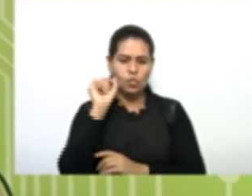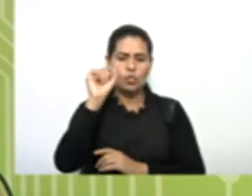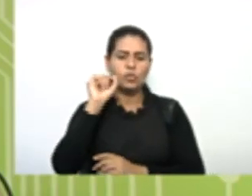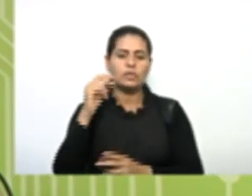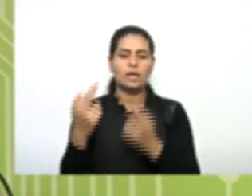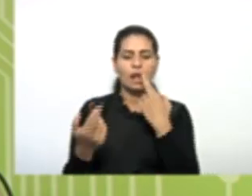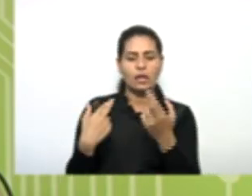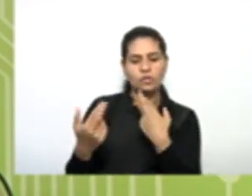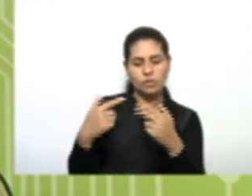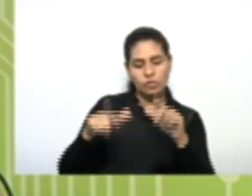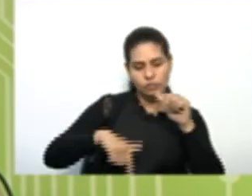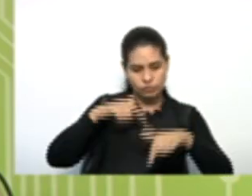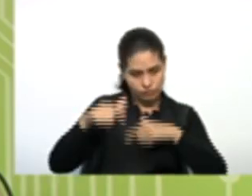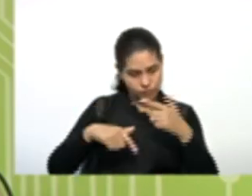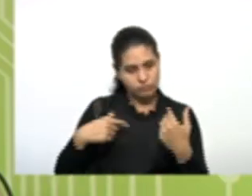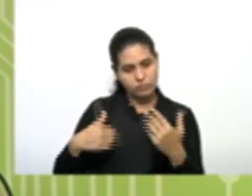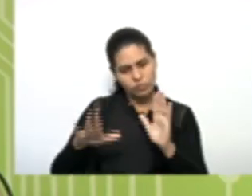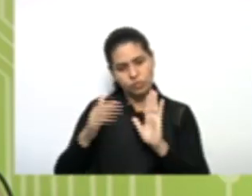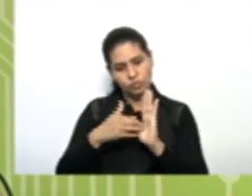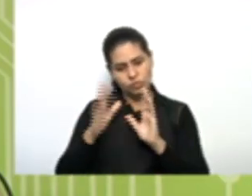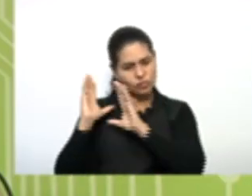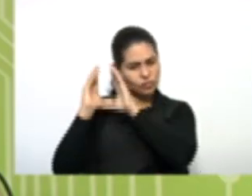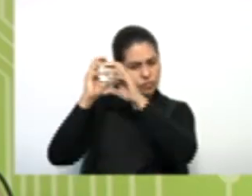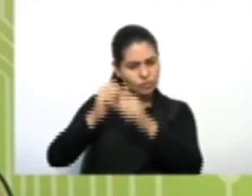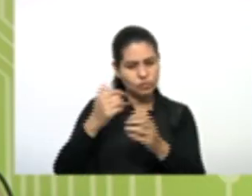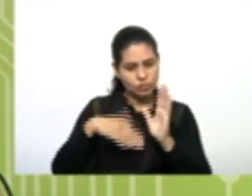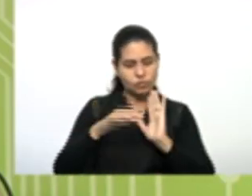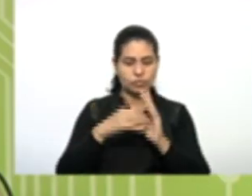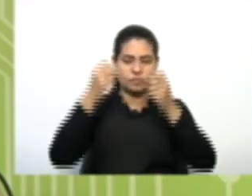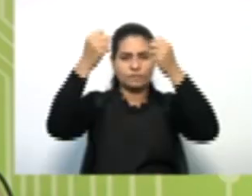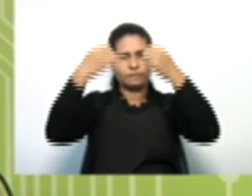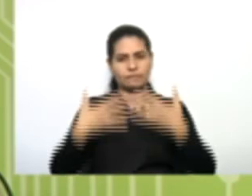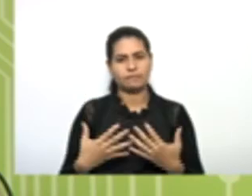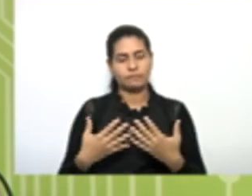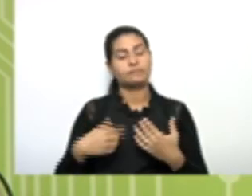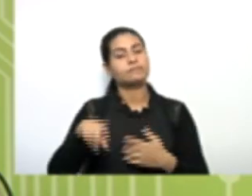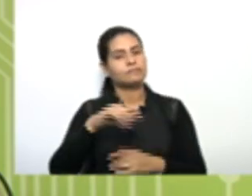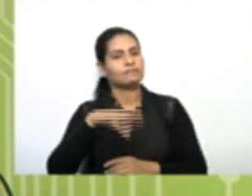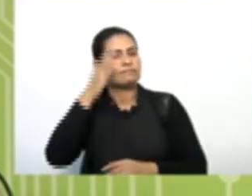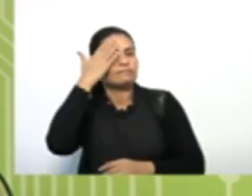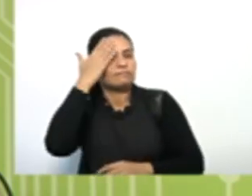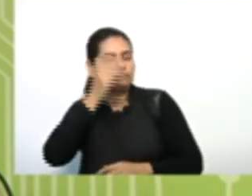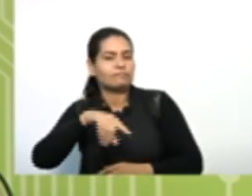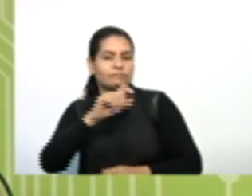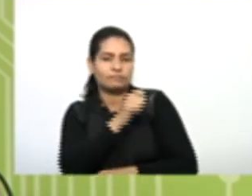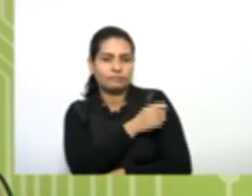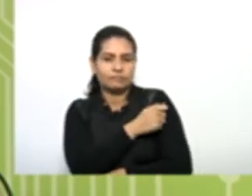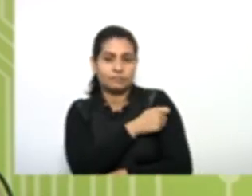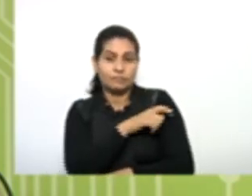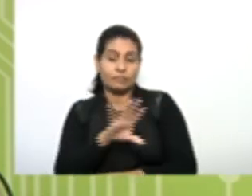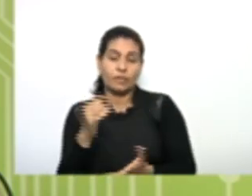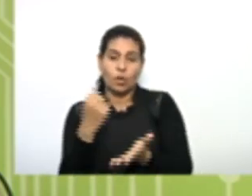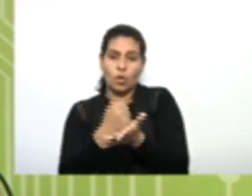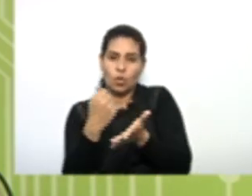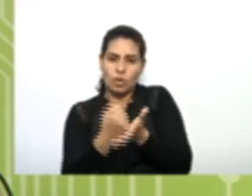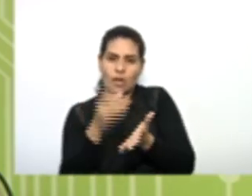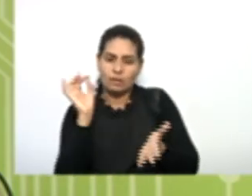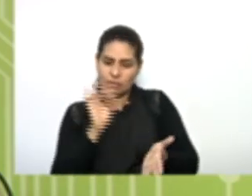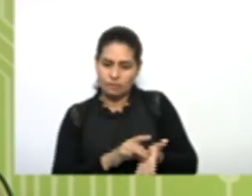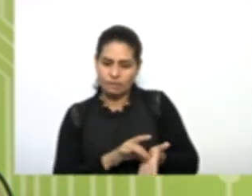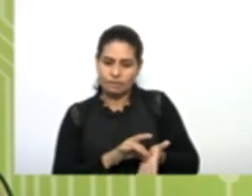as relações de trabalho. E recapitulando um pouco o que a gente falou na aula, a gente sabe que existe essa questão do contrato